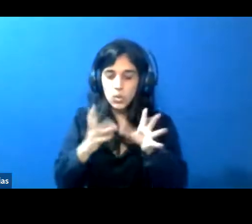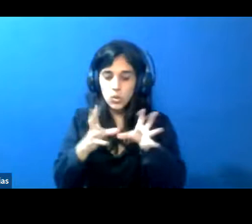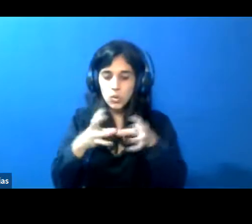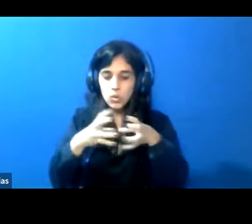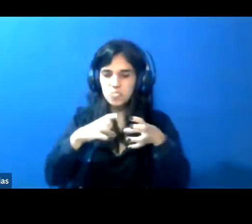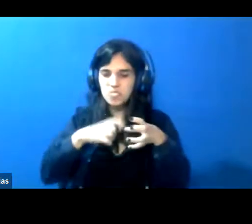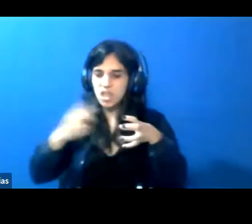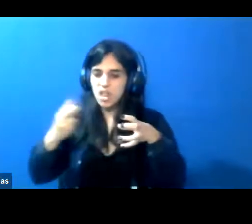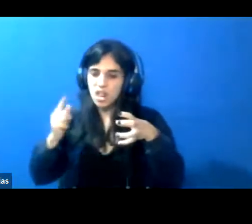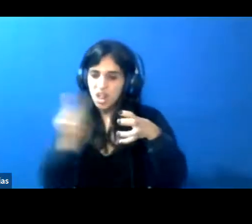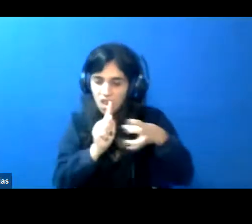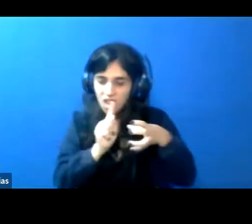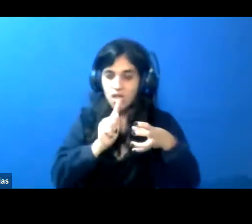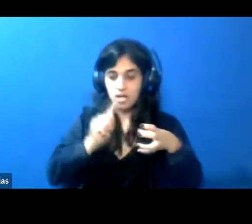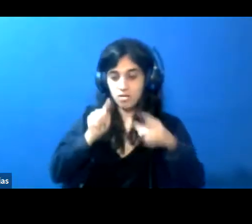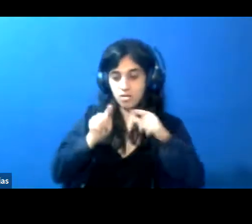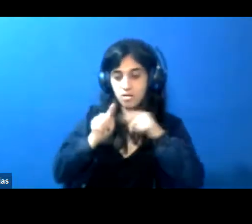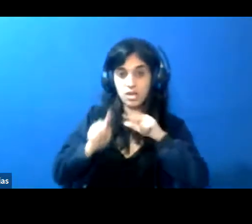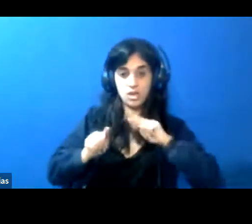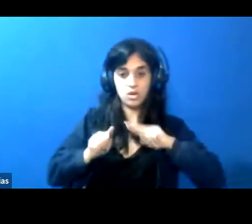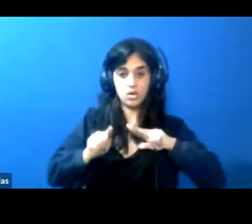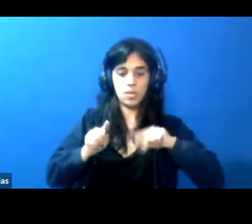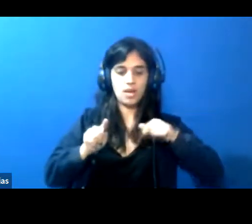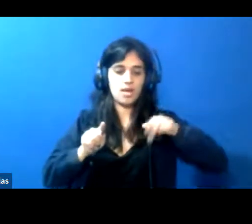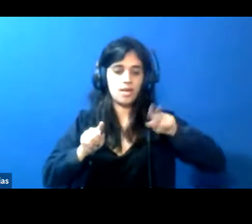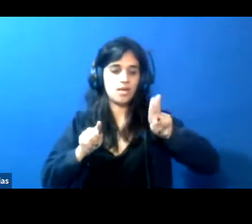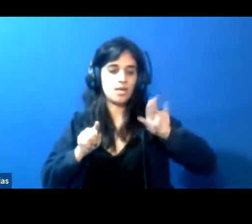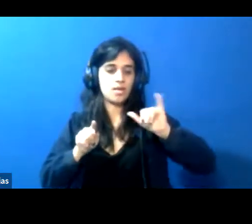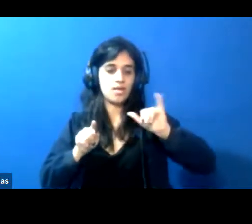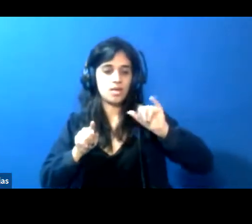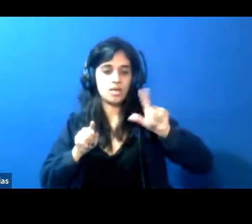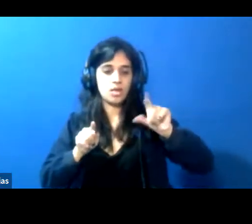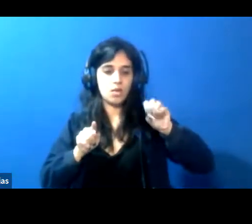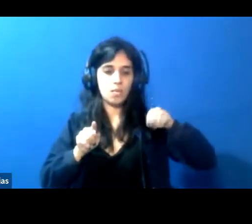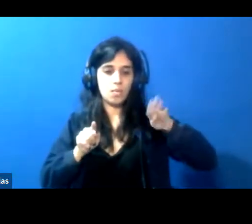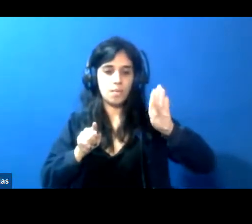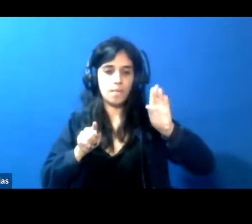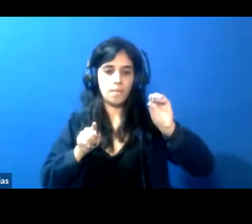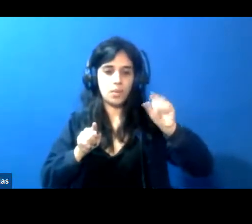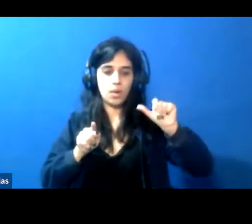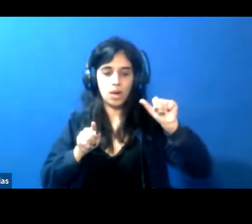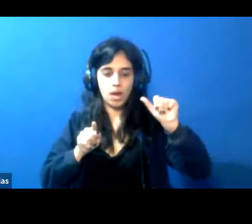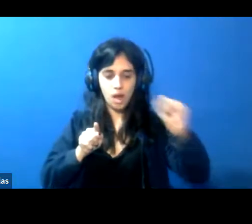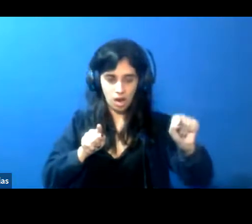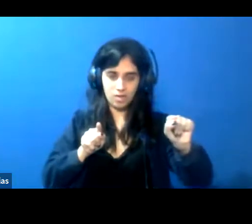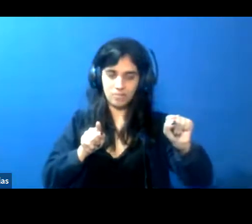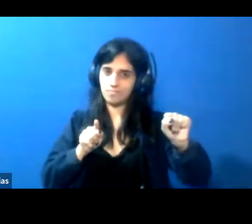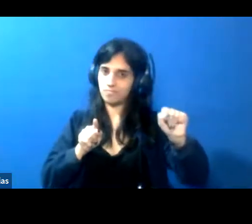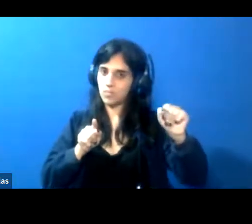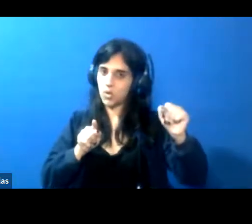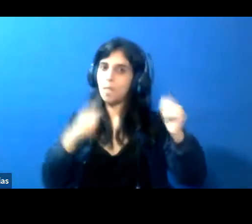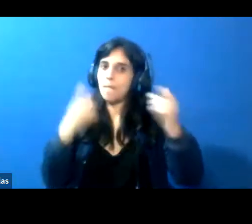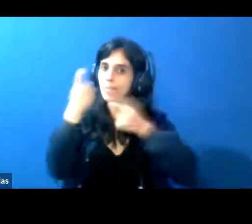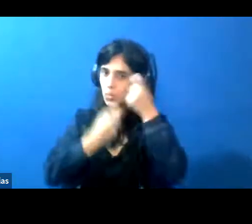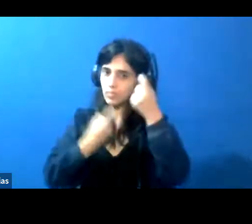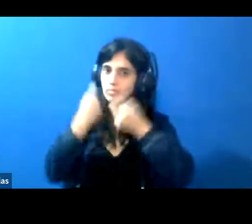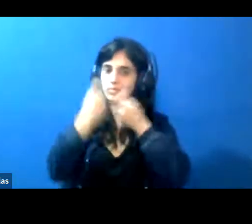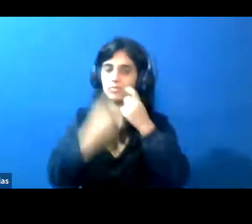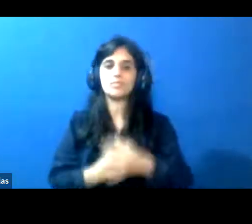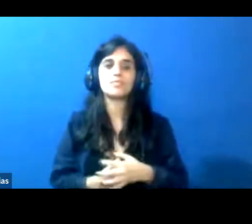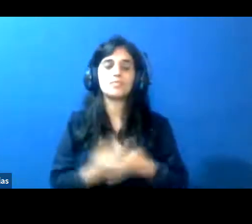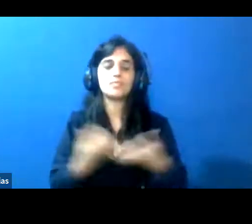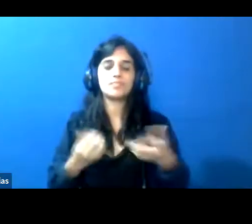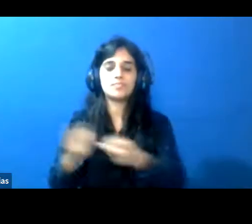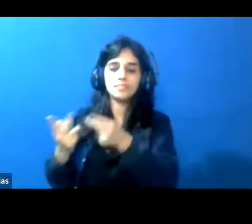nesse momento, eu quero passar a palavra, né, para nossa querida companheira e